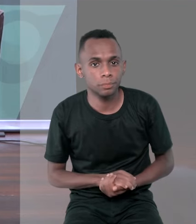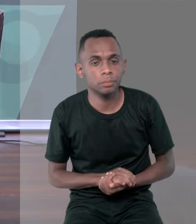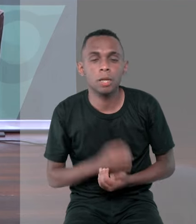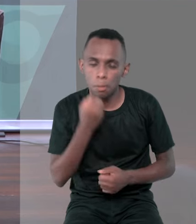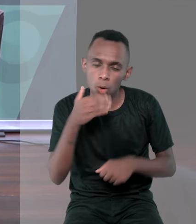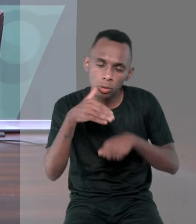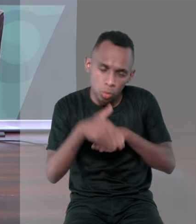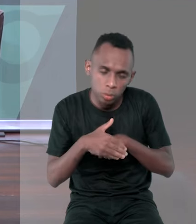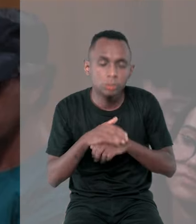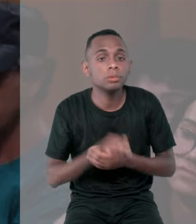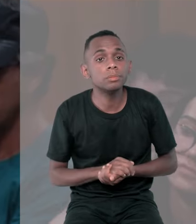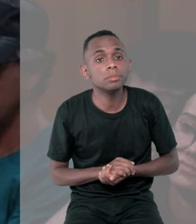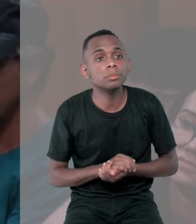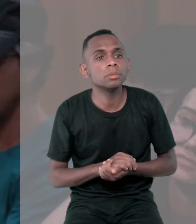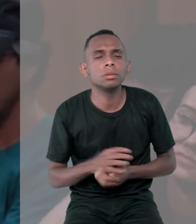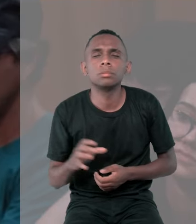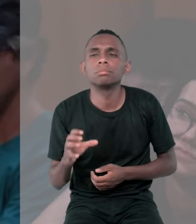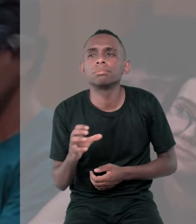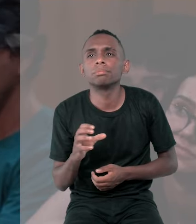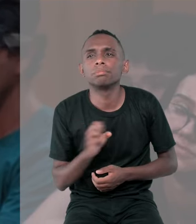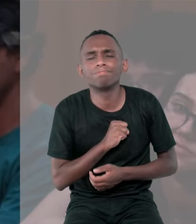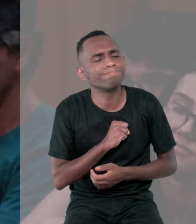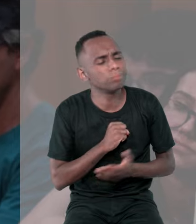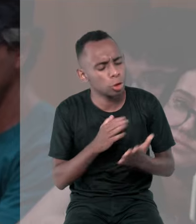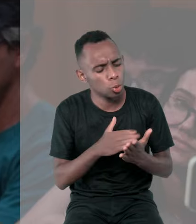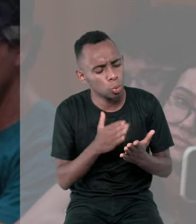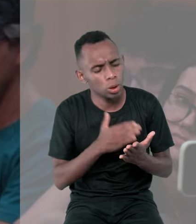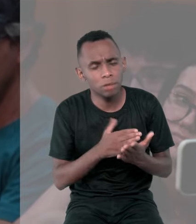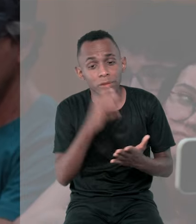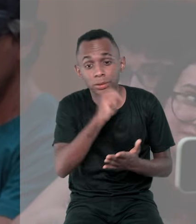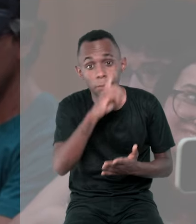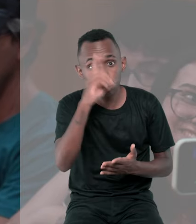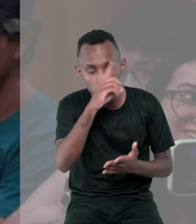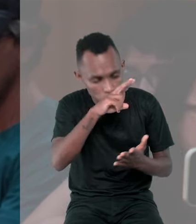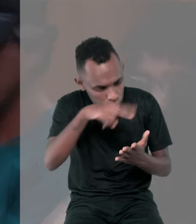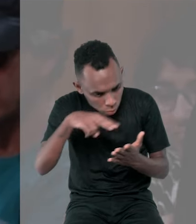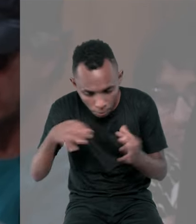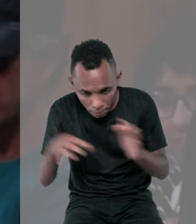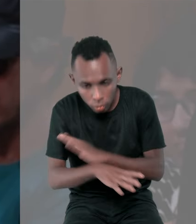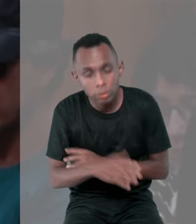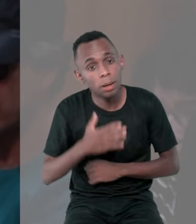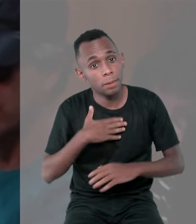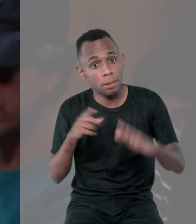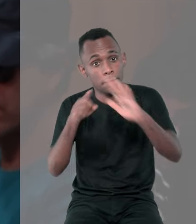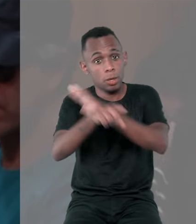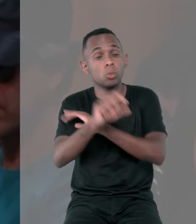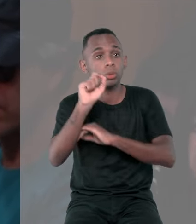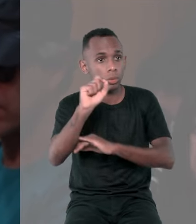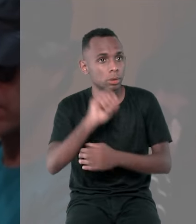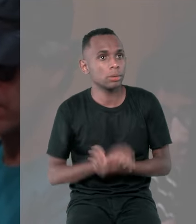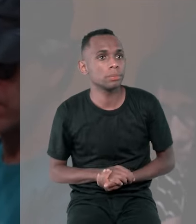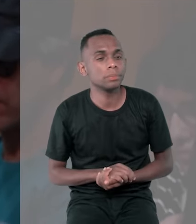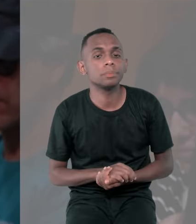Boa noite. Eu amei o seu livro. Li num fim de semana. A minha pergunta, na verdade, é sobre